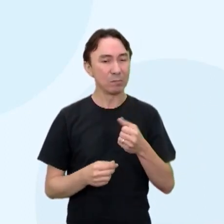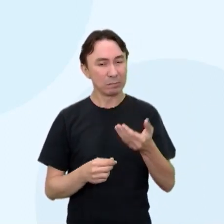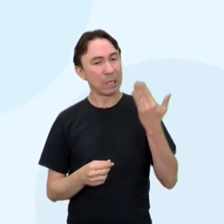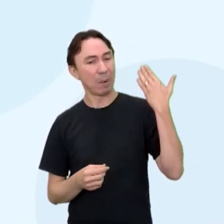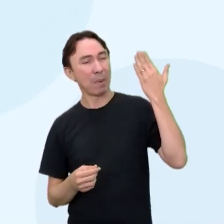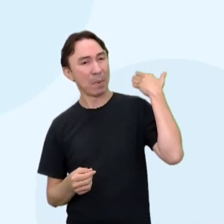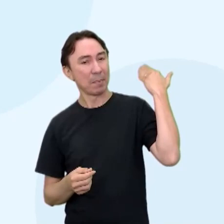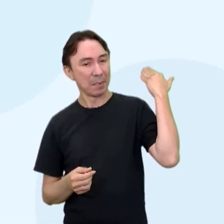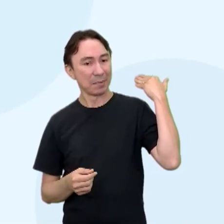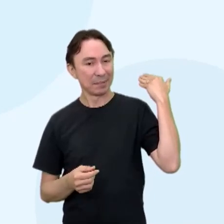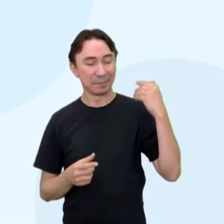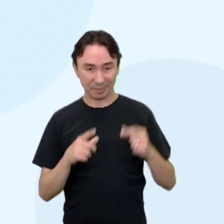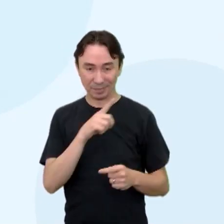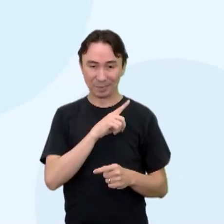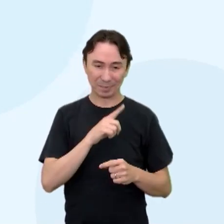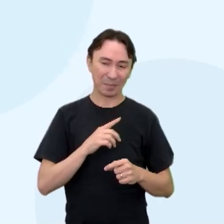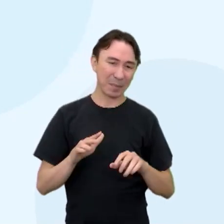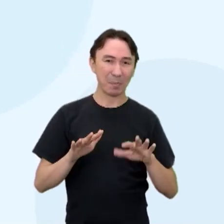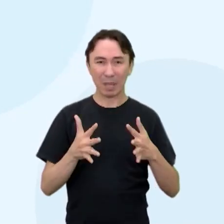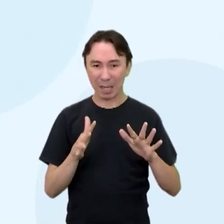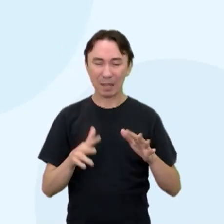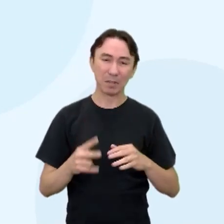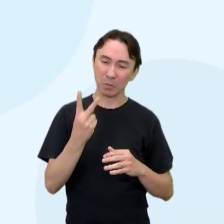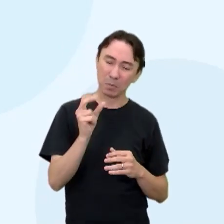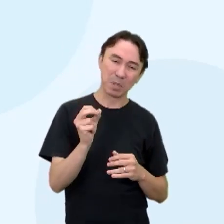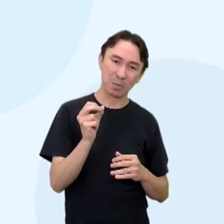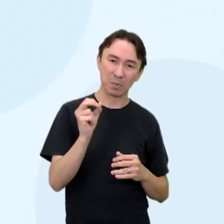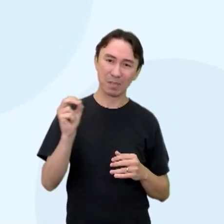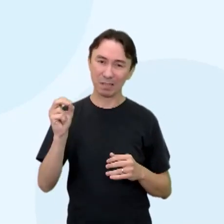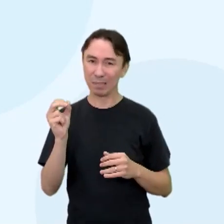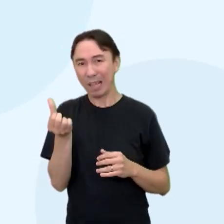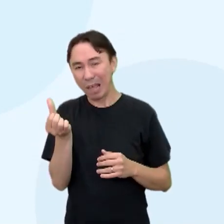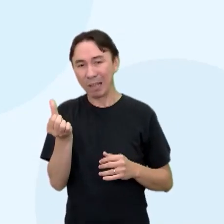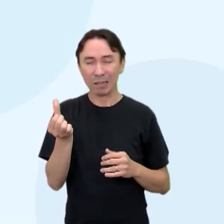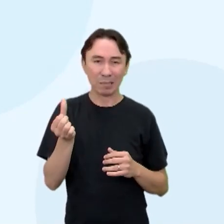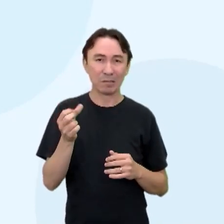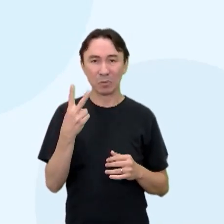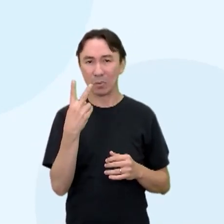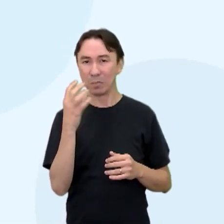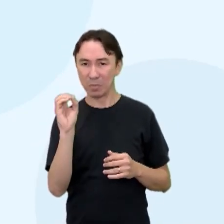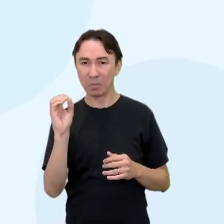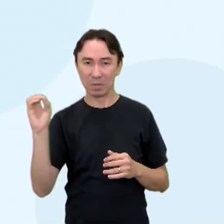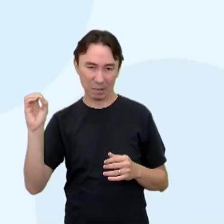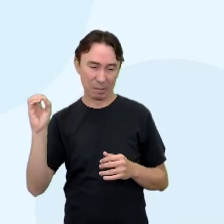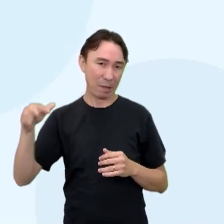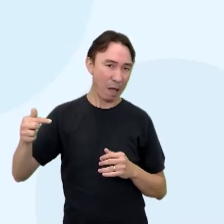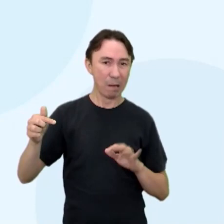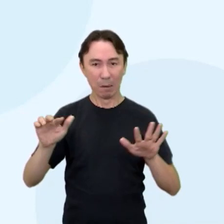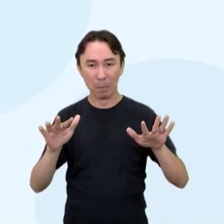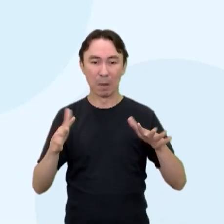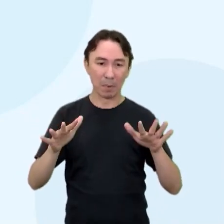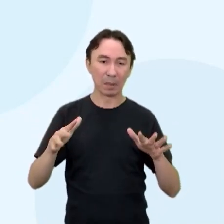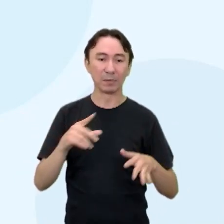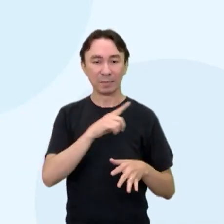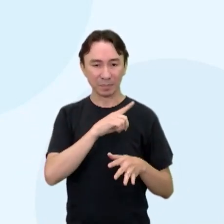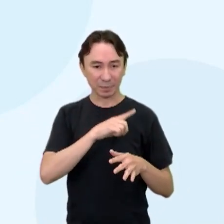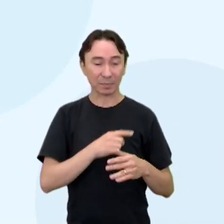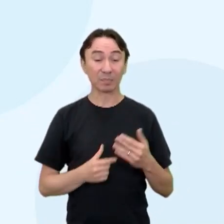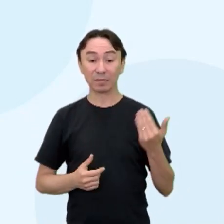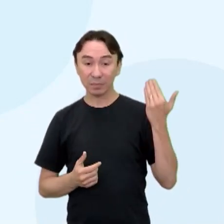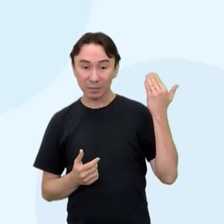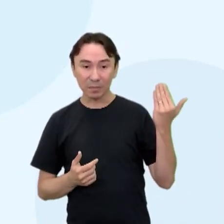trabalhada nesse período, né, até mais ou menos 2006, 2007, nós temos aí o esquema clássico, na qual nós temos a